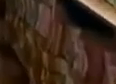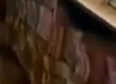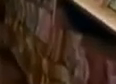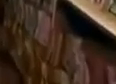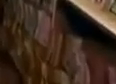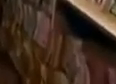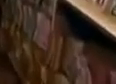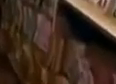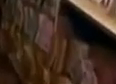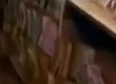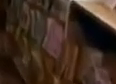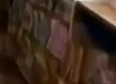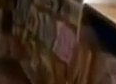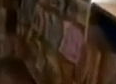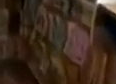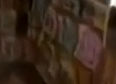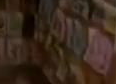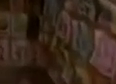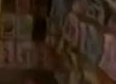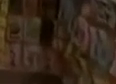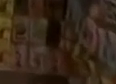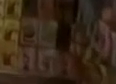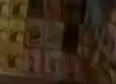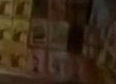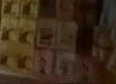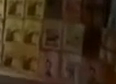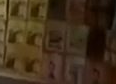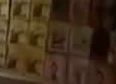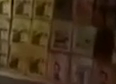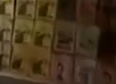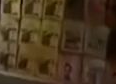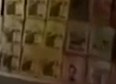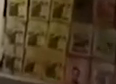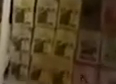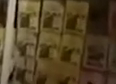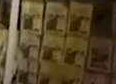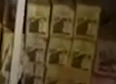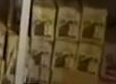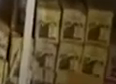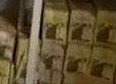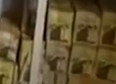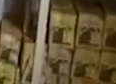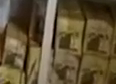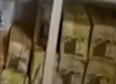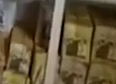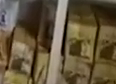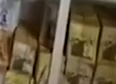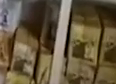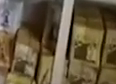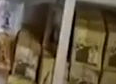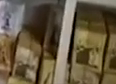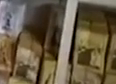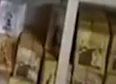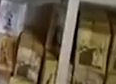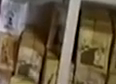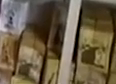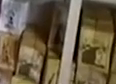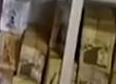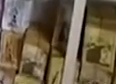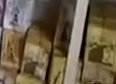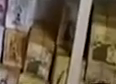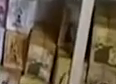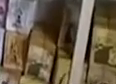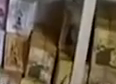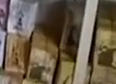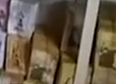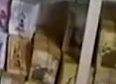cordel, nas feiras, nos povoados, passou a levar notícias, histórias de amor, histórias de humor. E muita